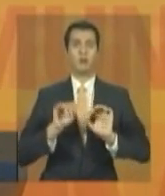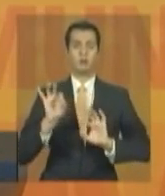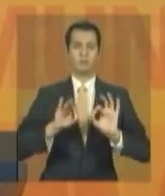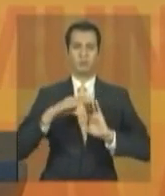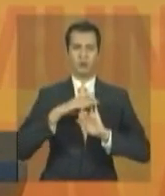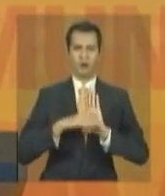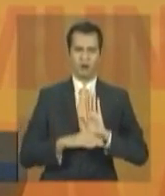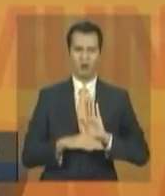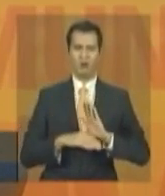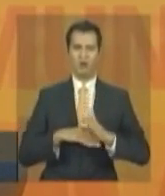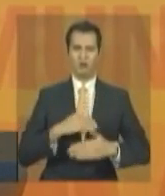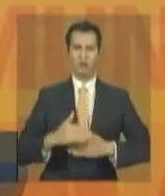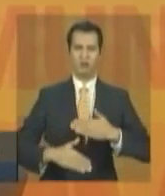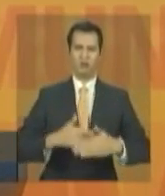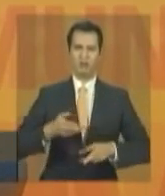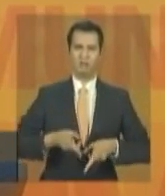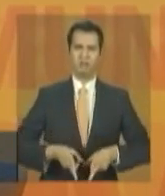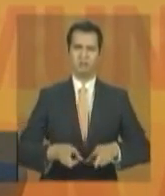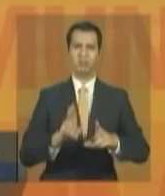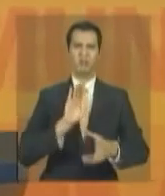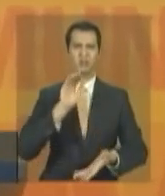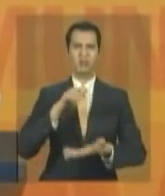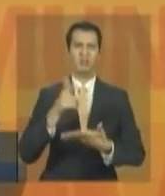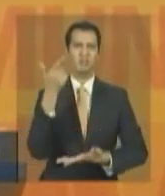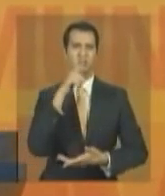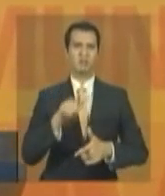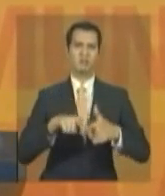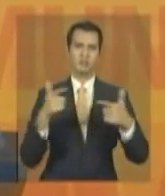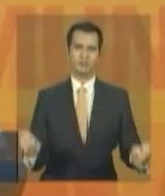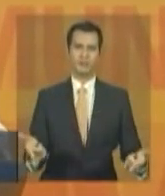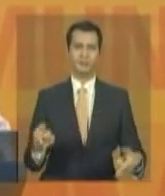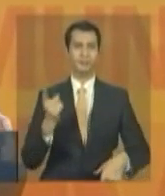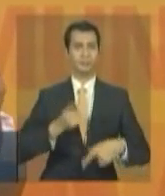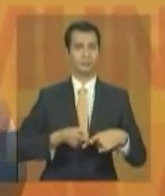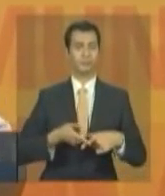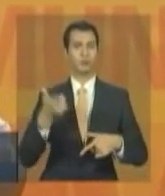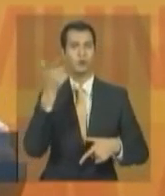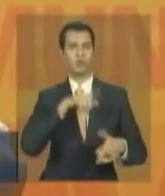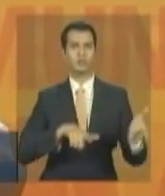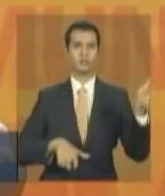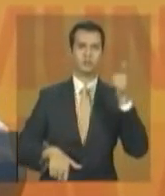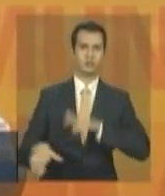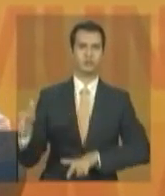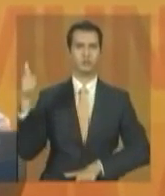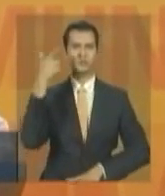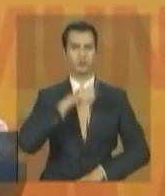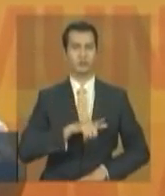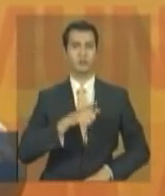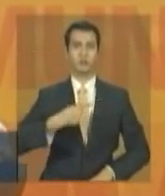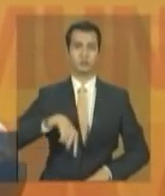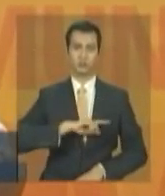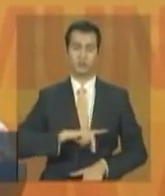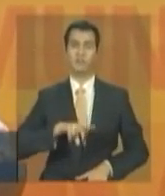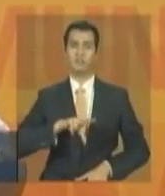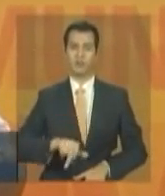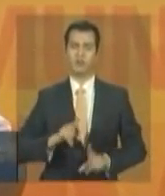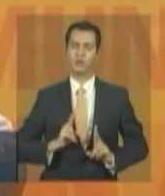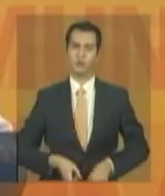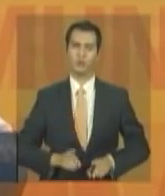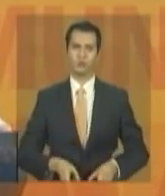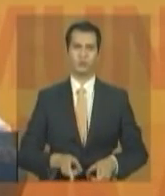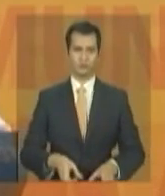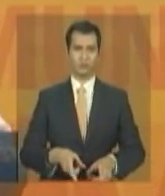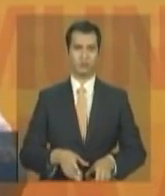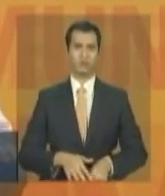como um programa vitorioso. A cada conquista, uma conquista que nós iremos manter.